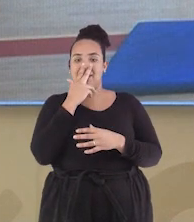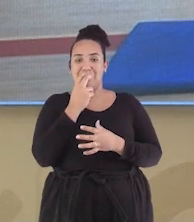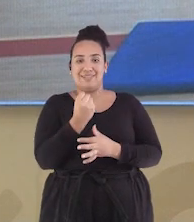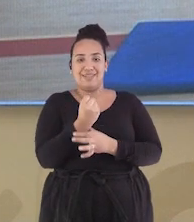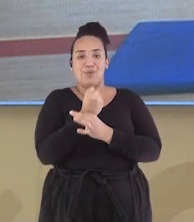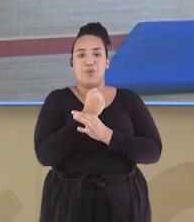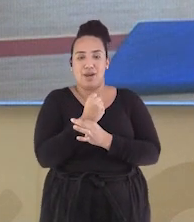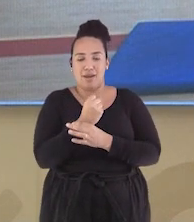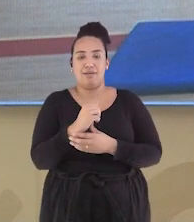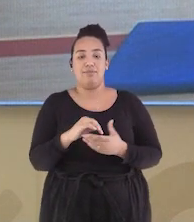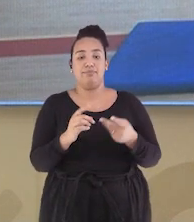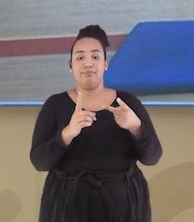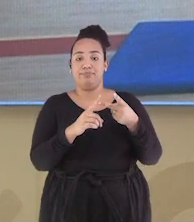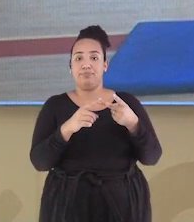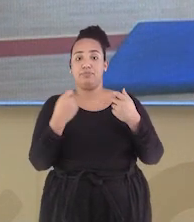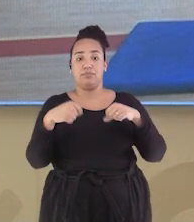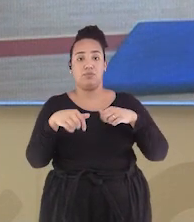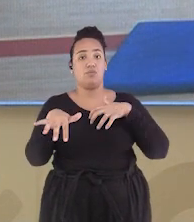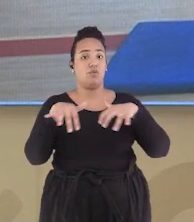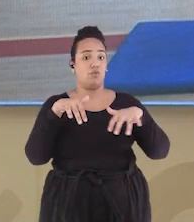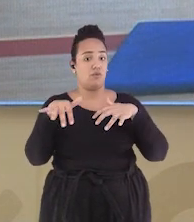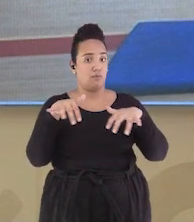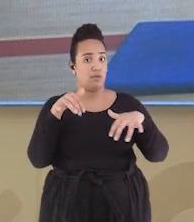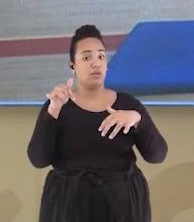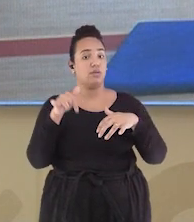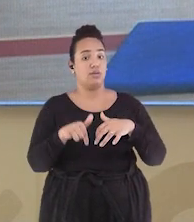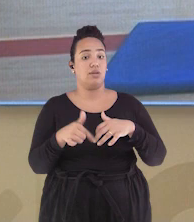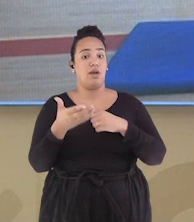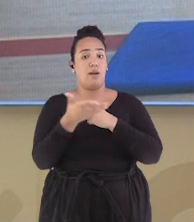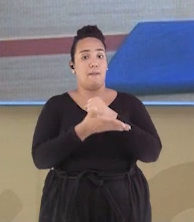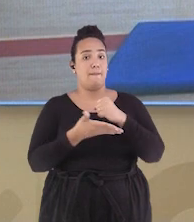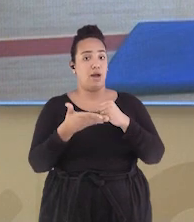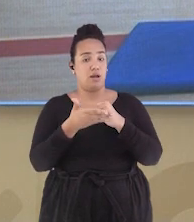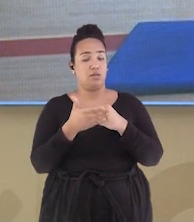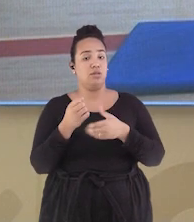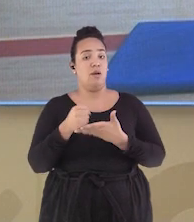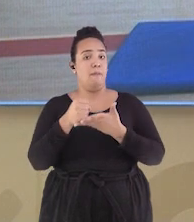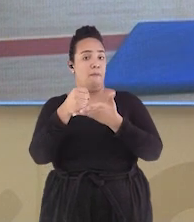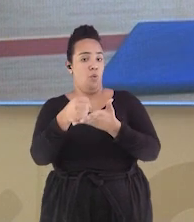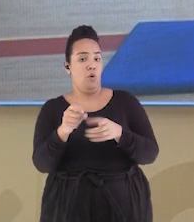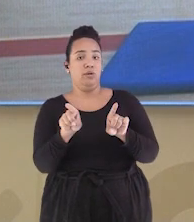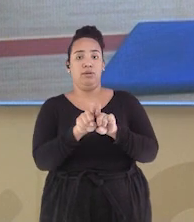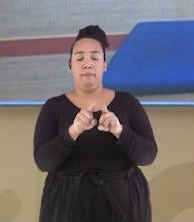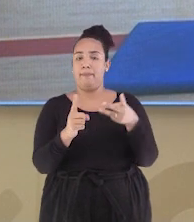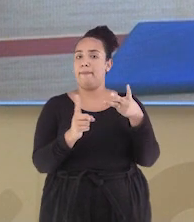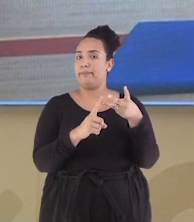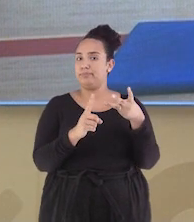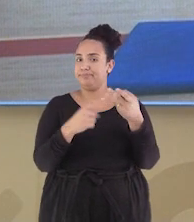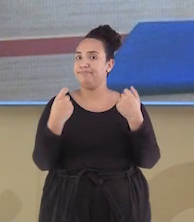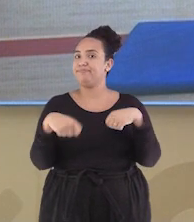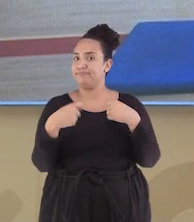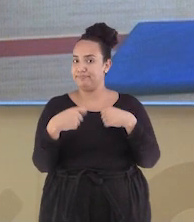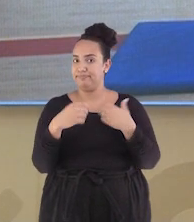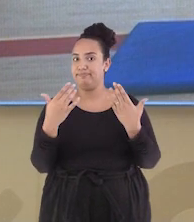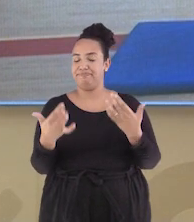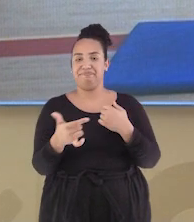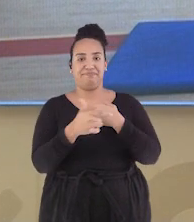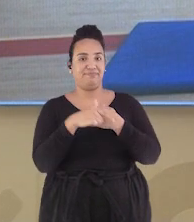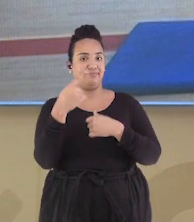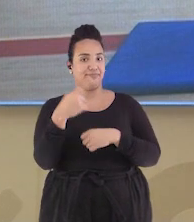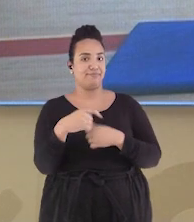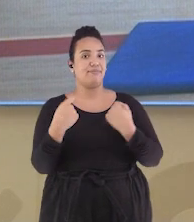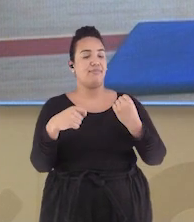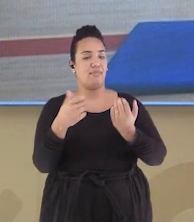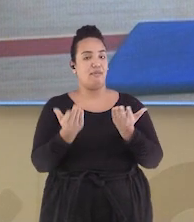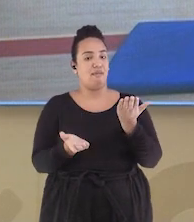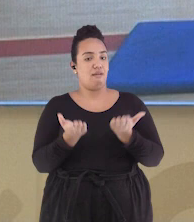que executar os elementos acrobáticos com o apoio da base ou do intermediário. Sua função requer muito